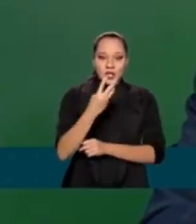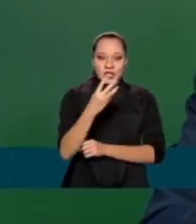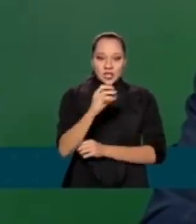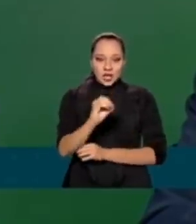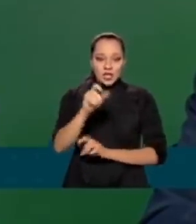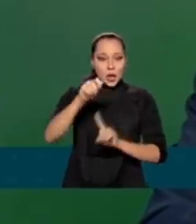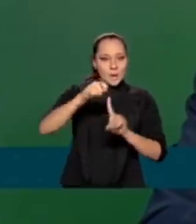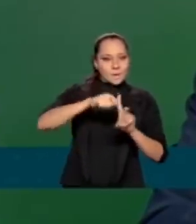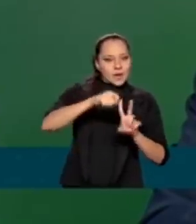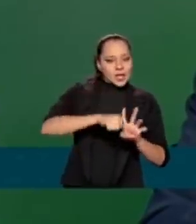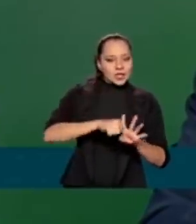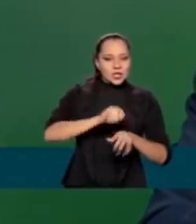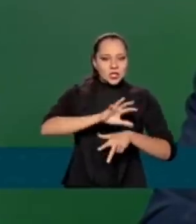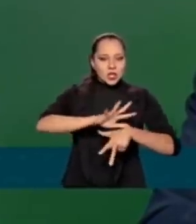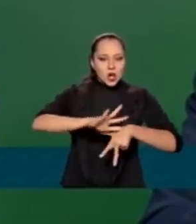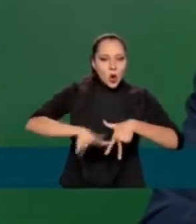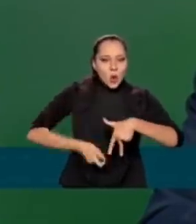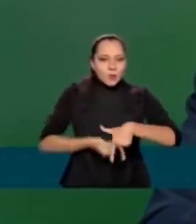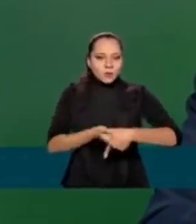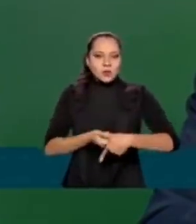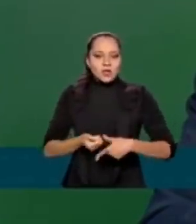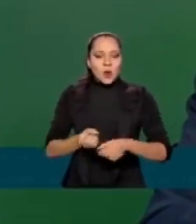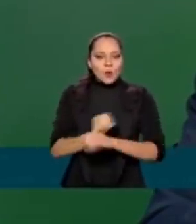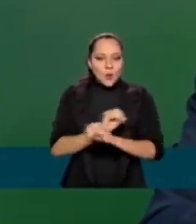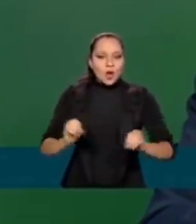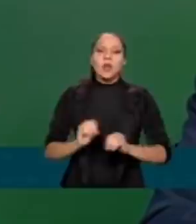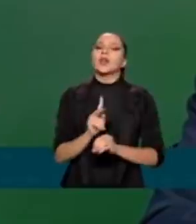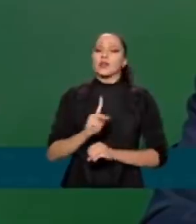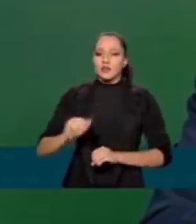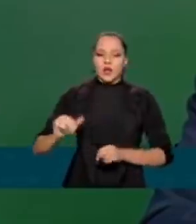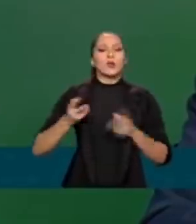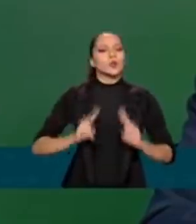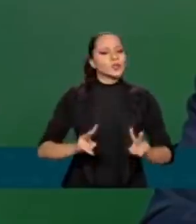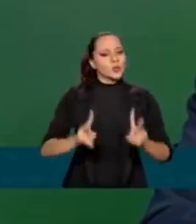caso de corrupção, e assim ele continuará.